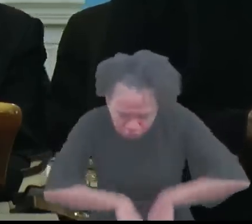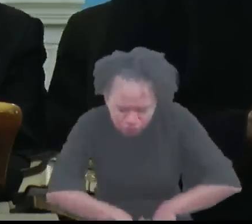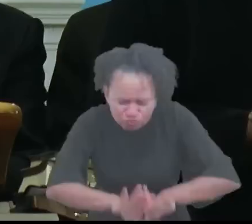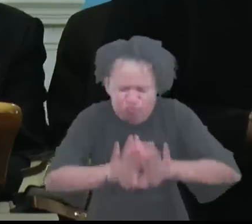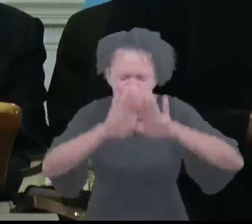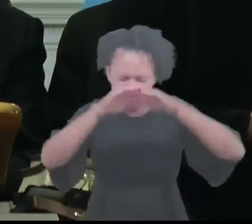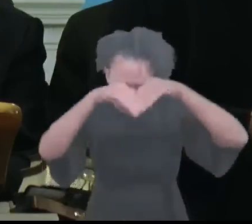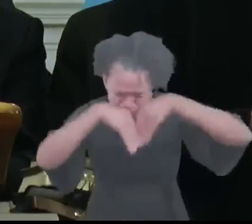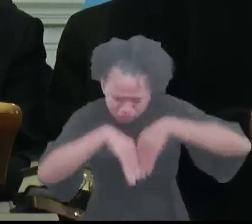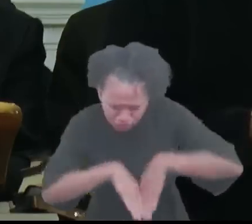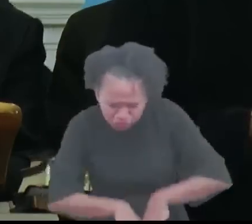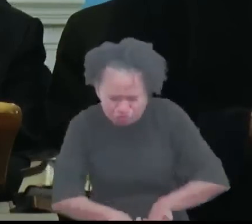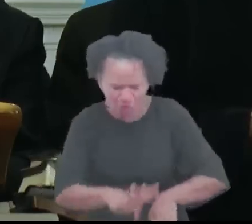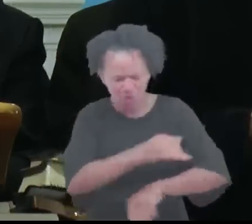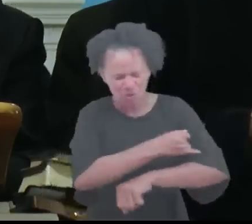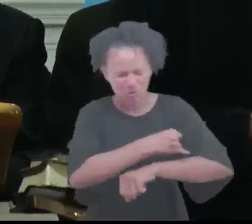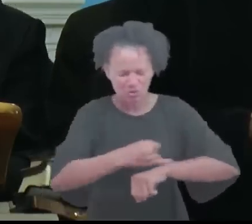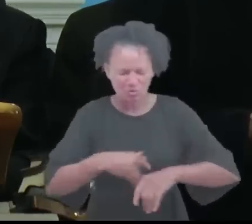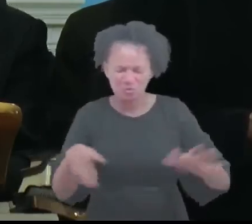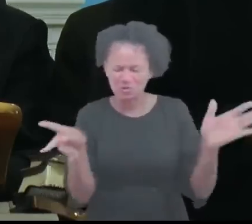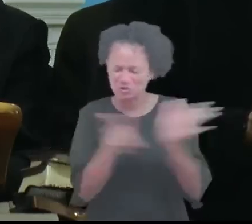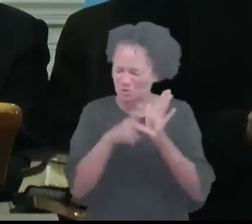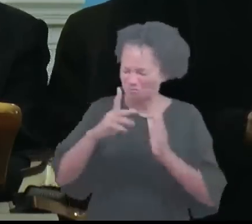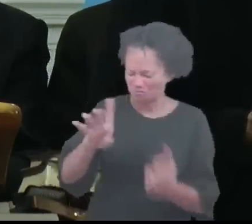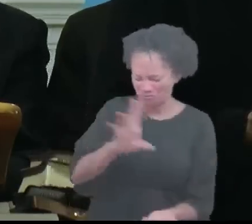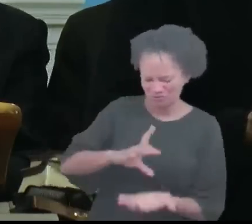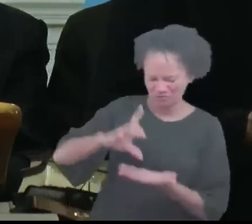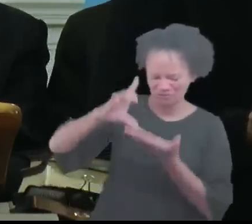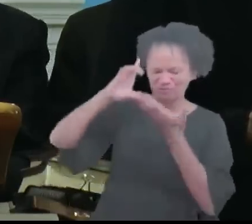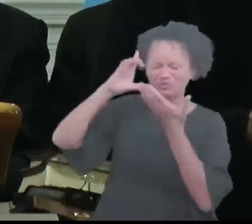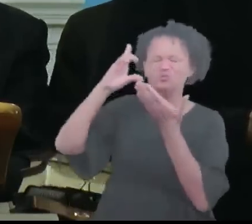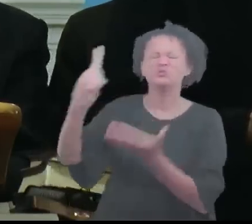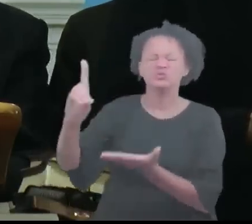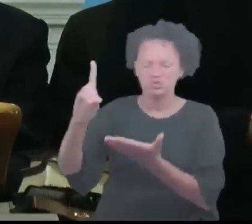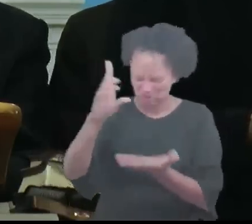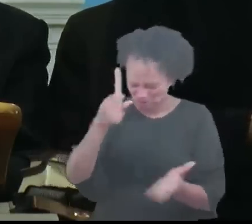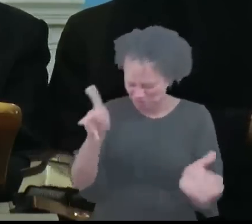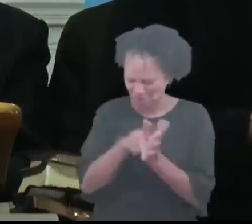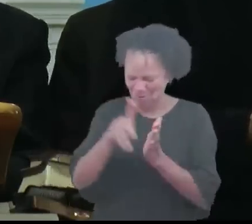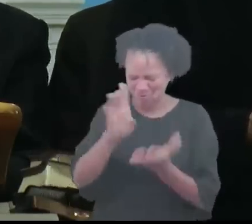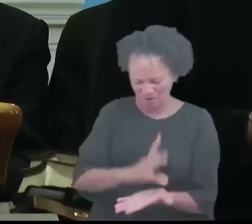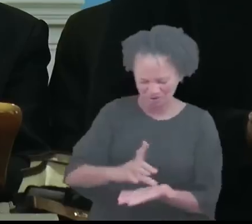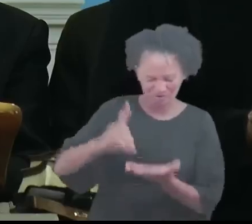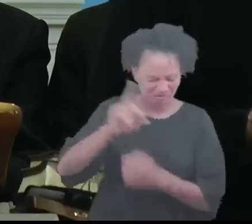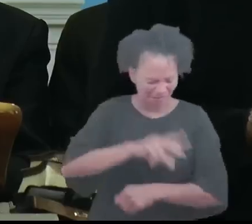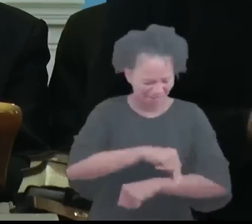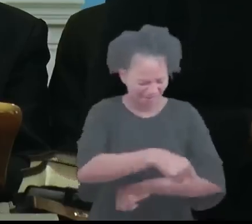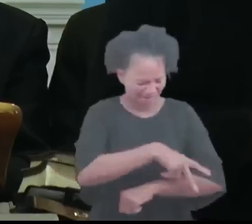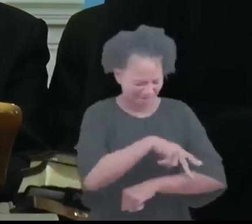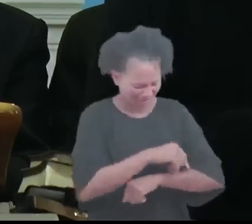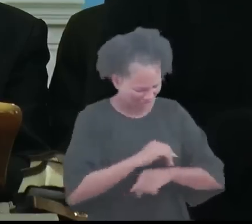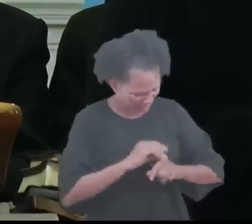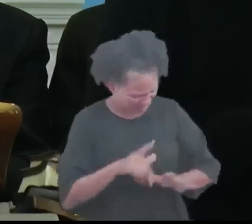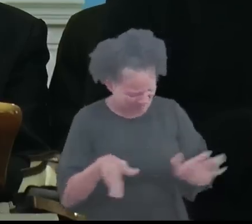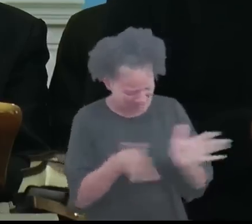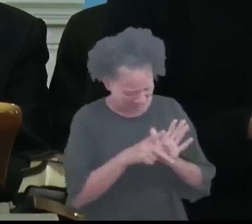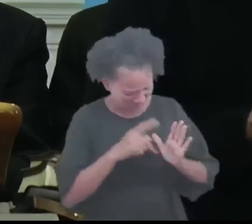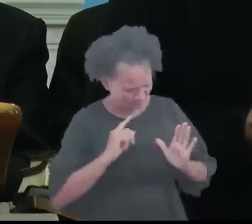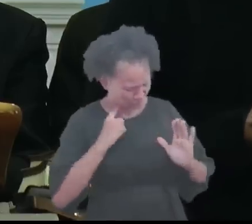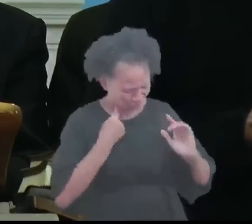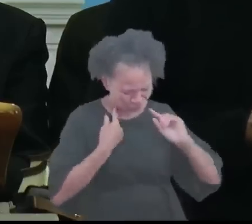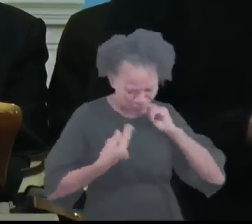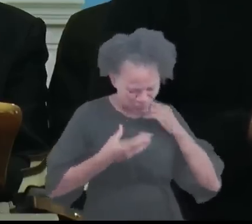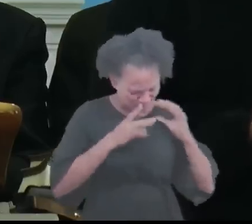Jordão, porque eu sou teu Deus. Eu sou teu Deus, e em ti nem a mancha, nem a ruga, nem a